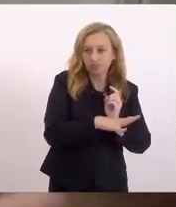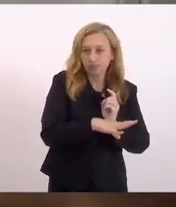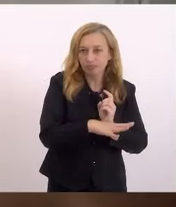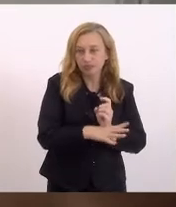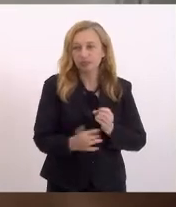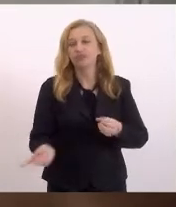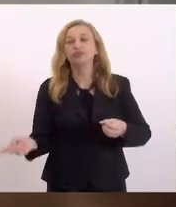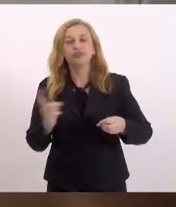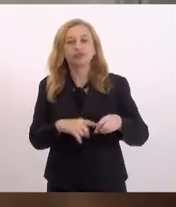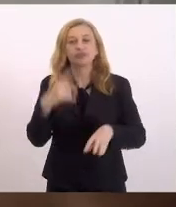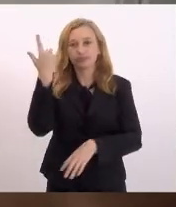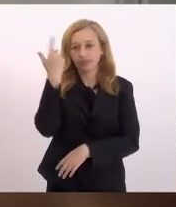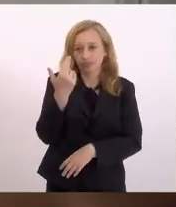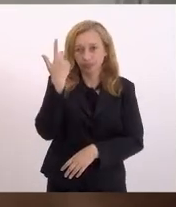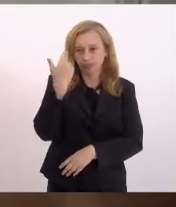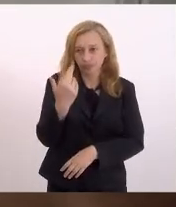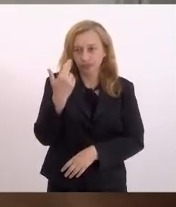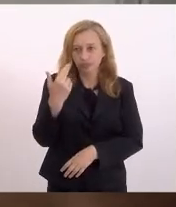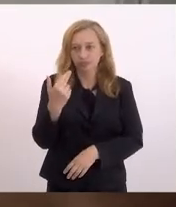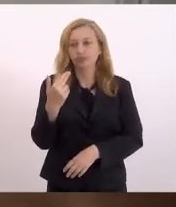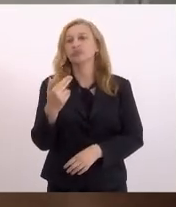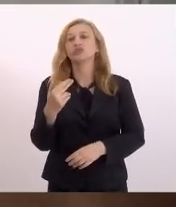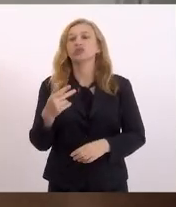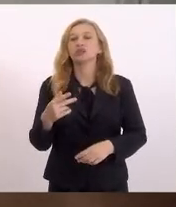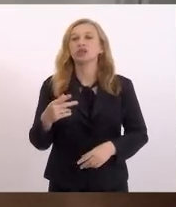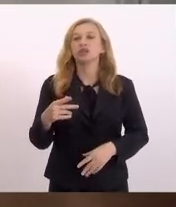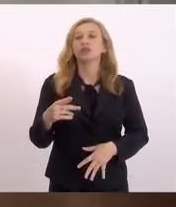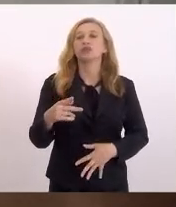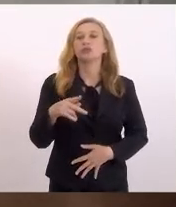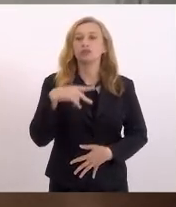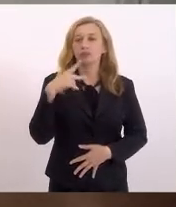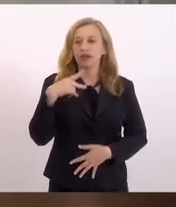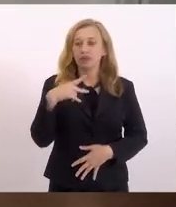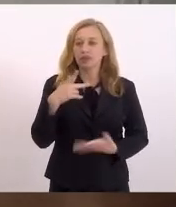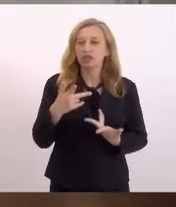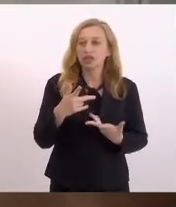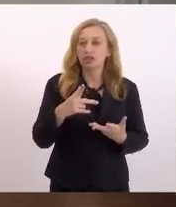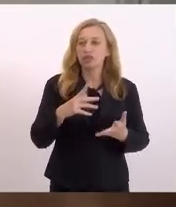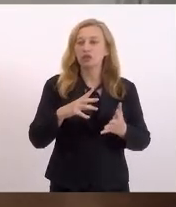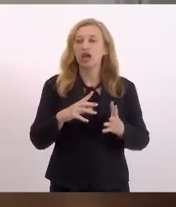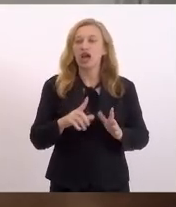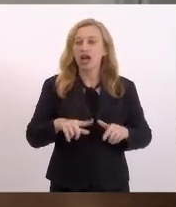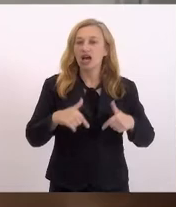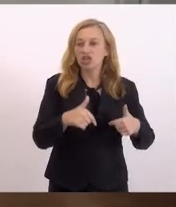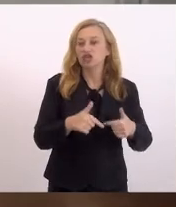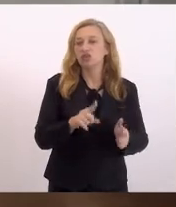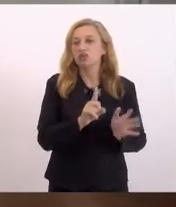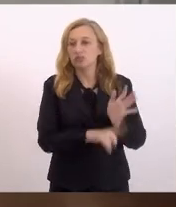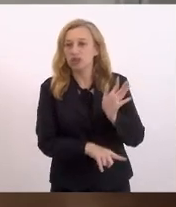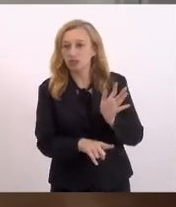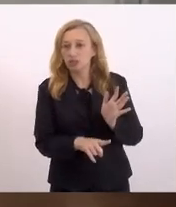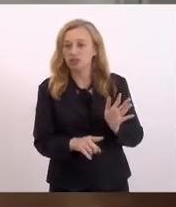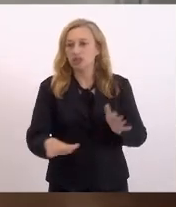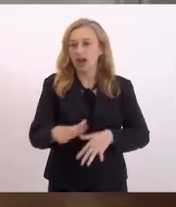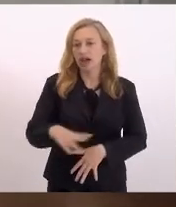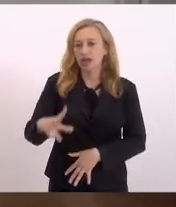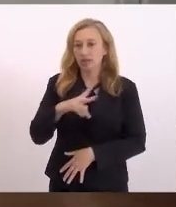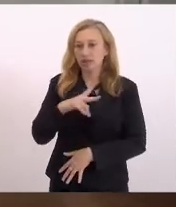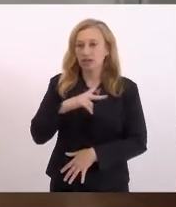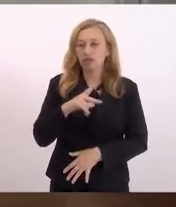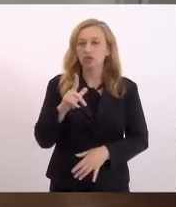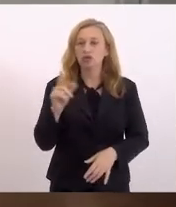retomada da normalidade e com o parlamento interferindo menos no setor privado do que ele interferiu ao longo desses